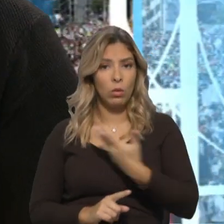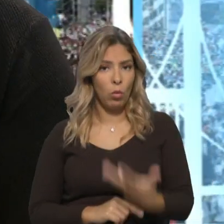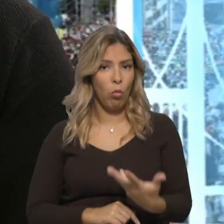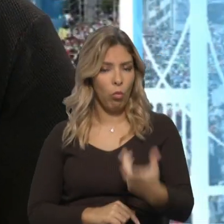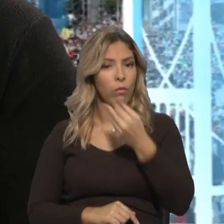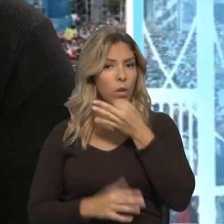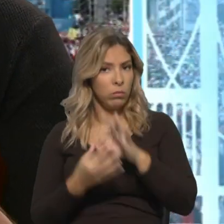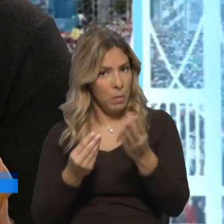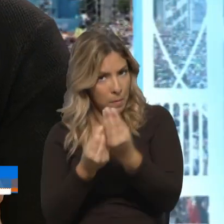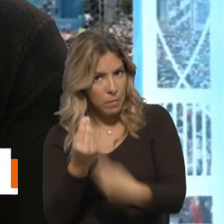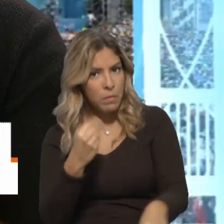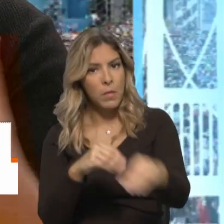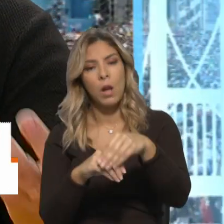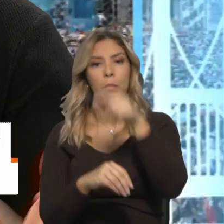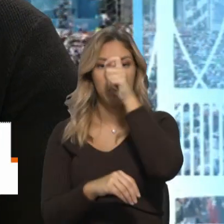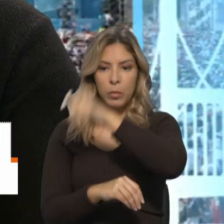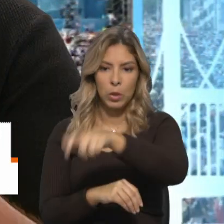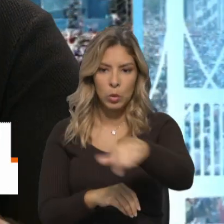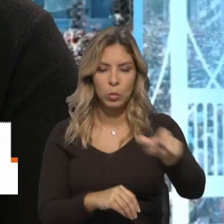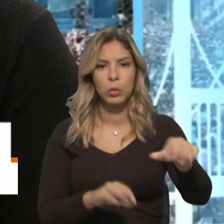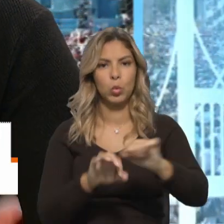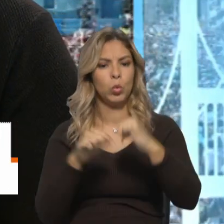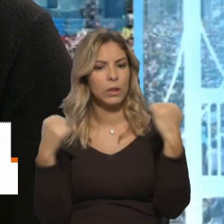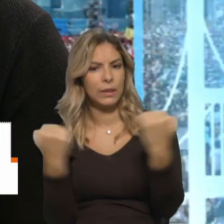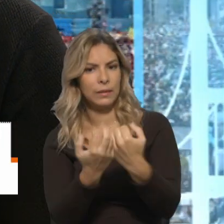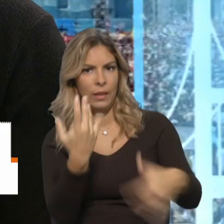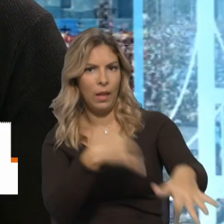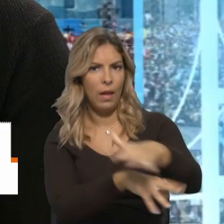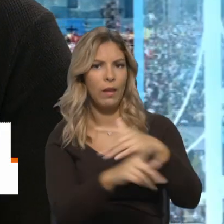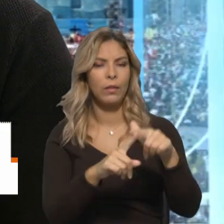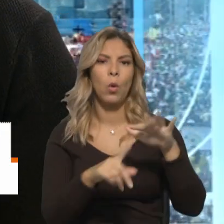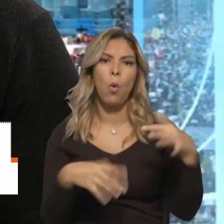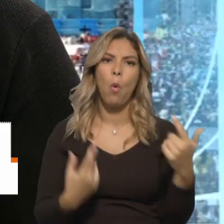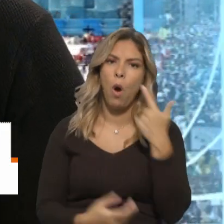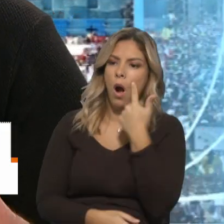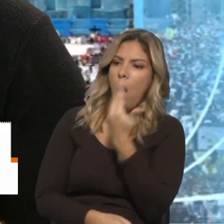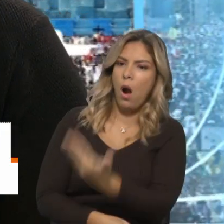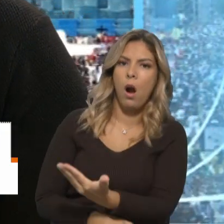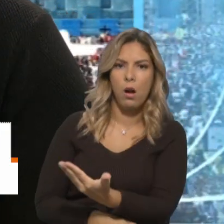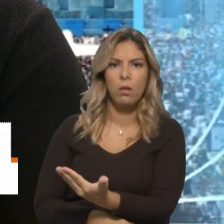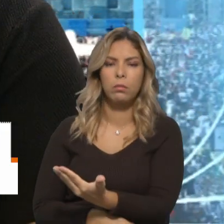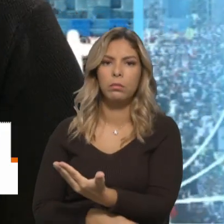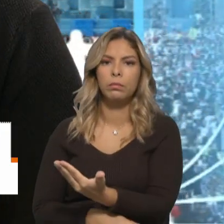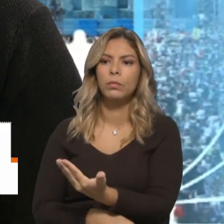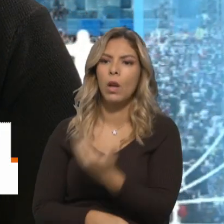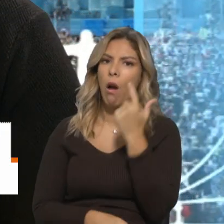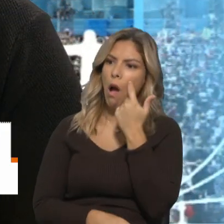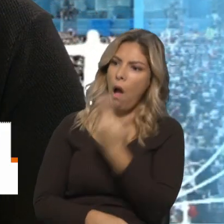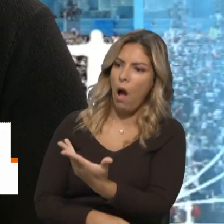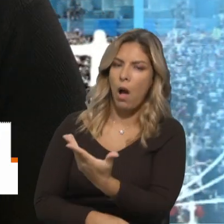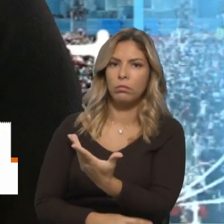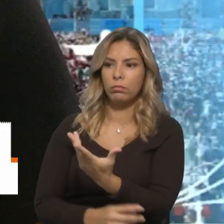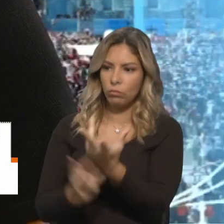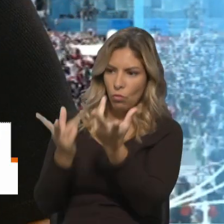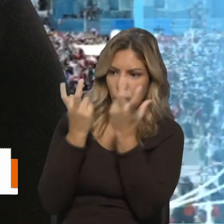periferias, quer humanas, a nível de sociedade, quer existenciais, a nível de experiência pessoal de vida, porque uma